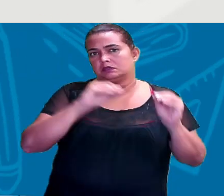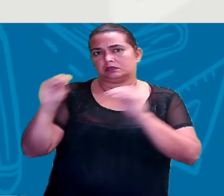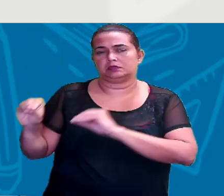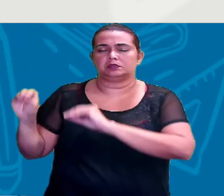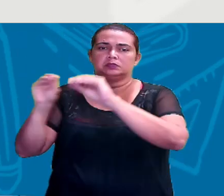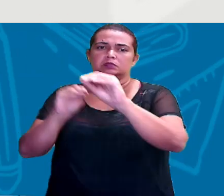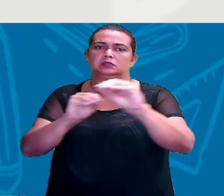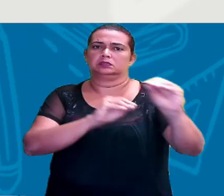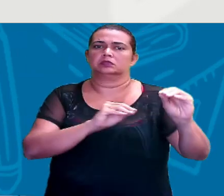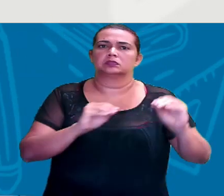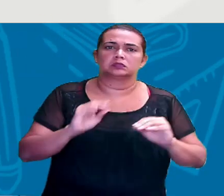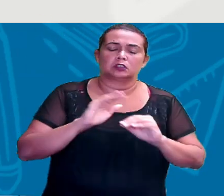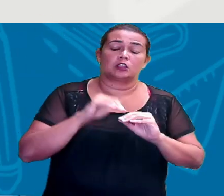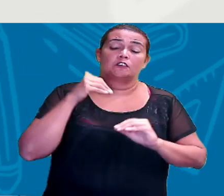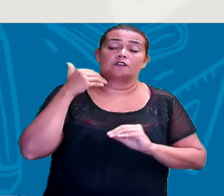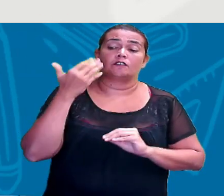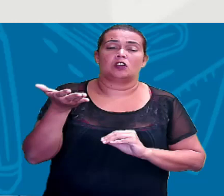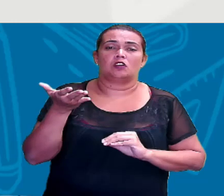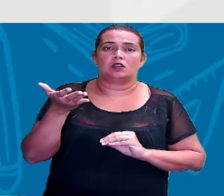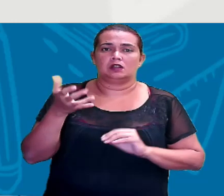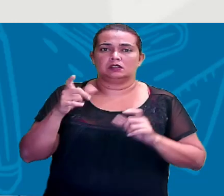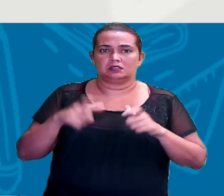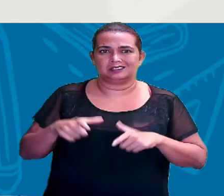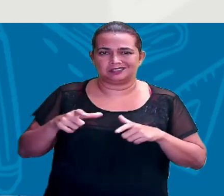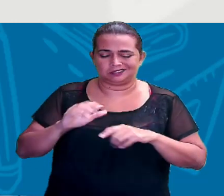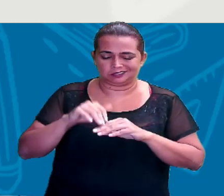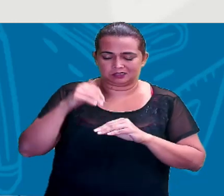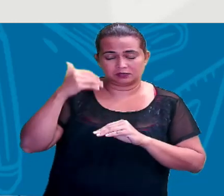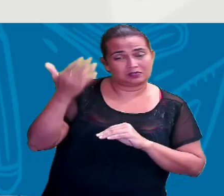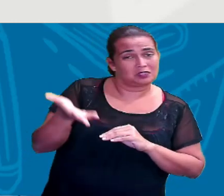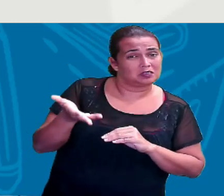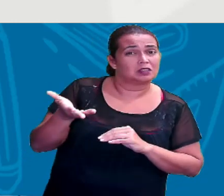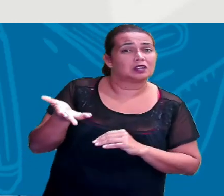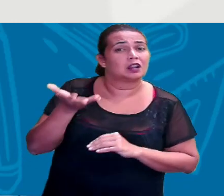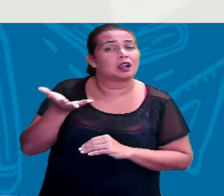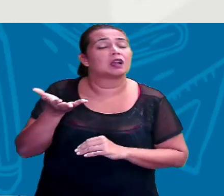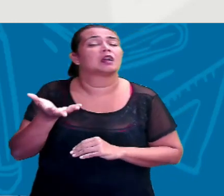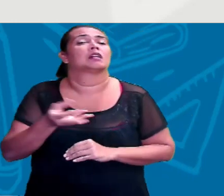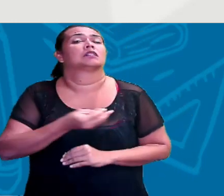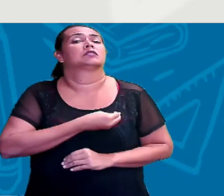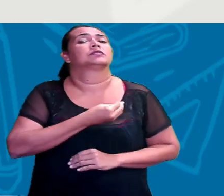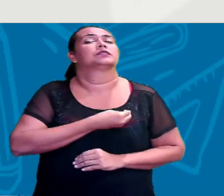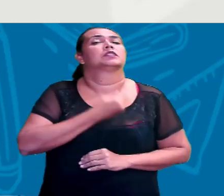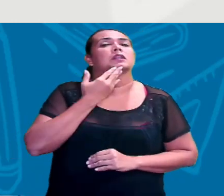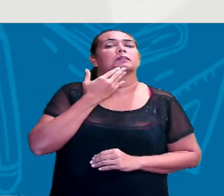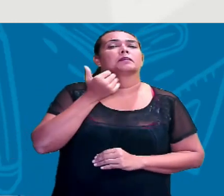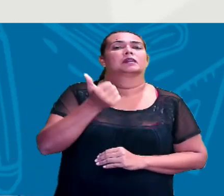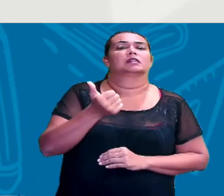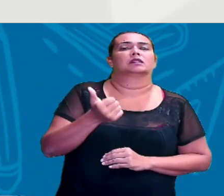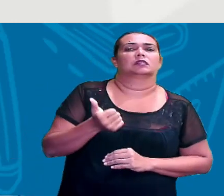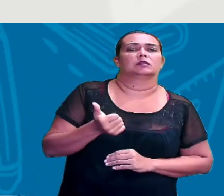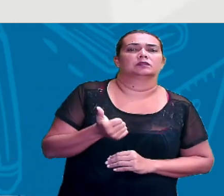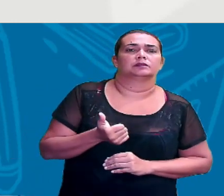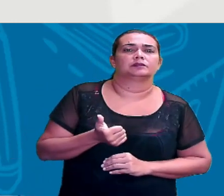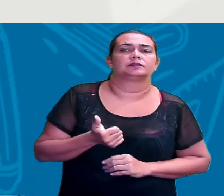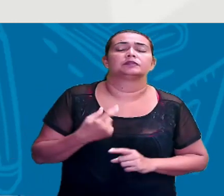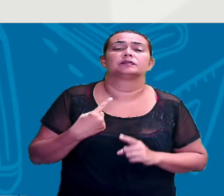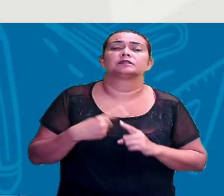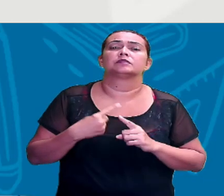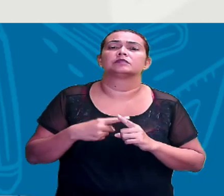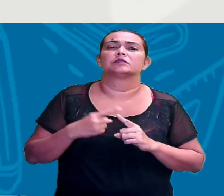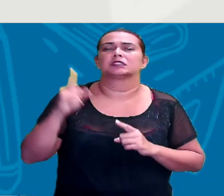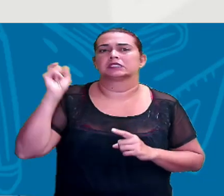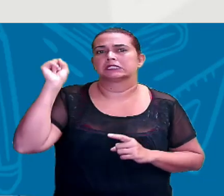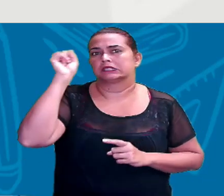extra-regionais. Então, vão em busca de uma melhor qualidade de vida por conta da dificuldade